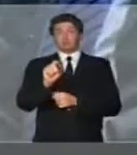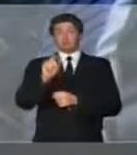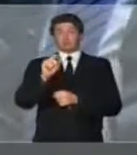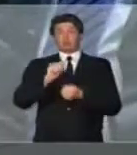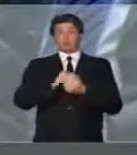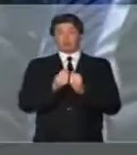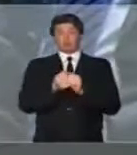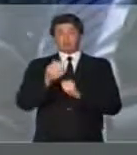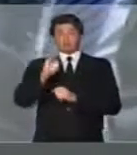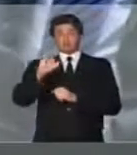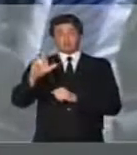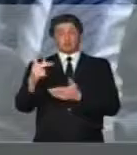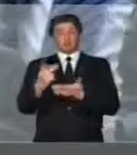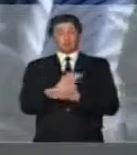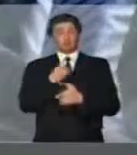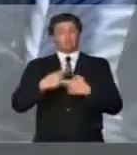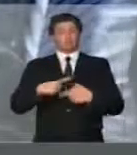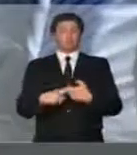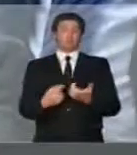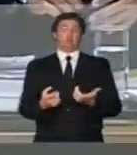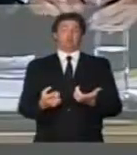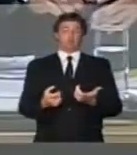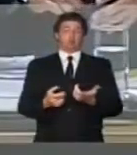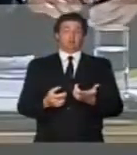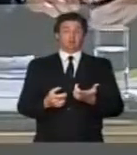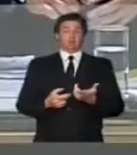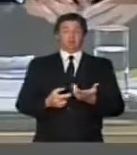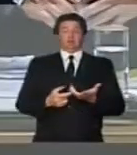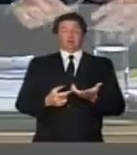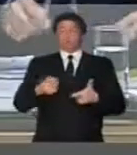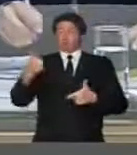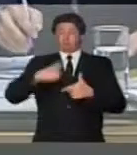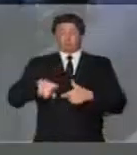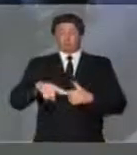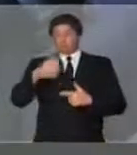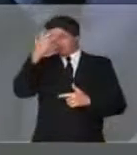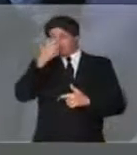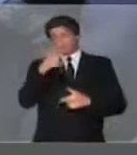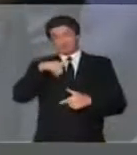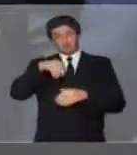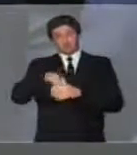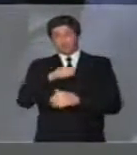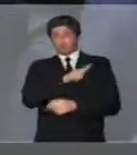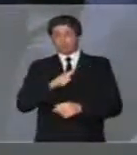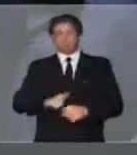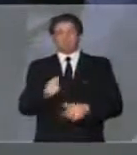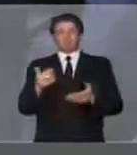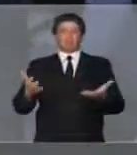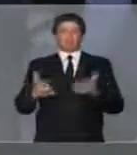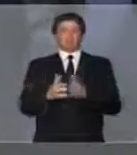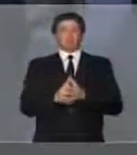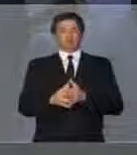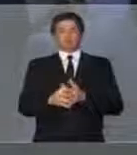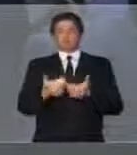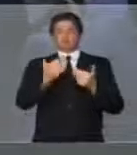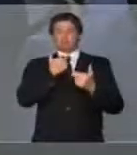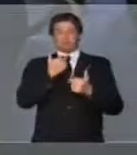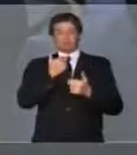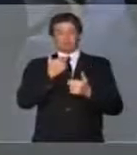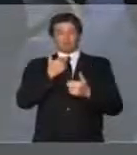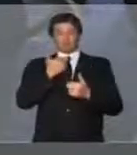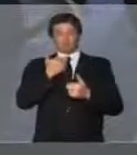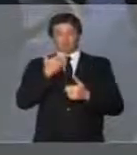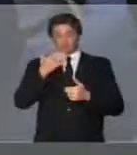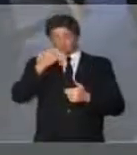fiscal acontece por conta do descalabro do governo. Então não cabe imputar